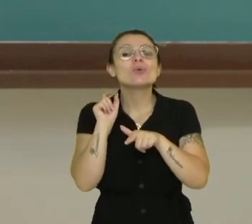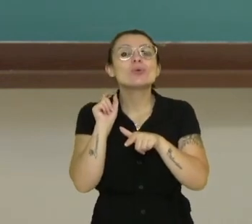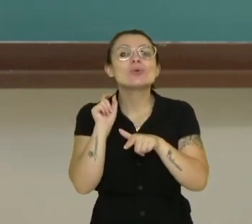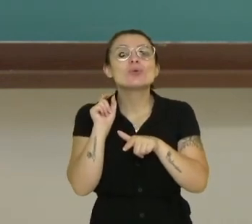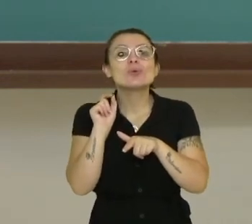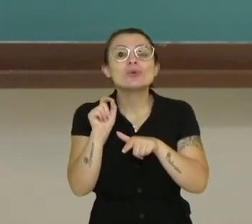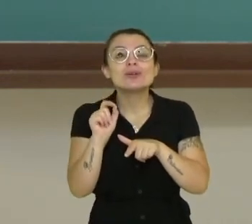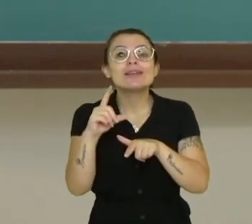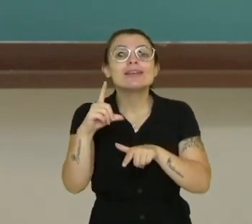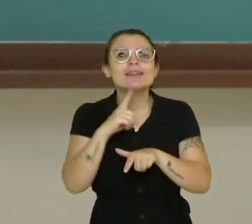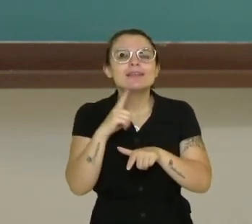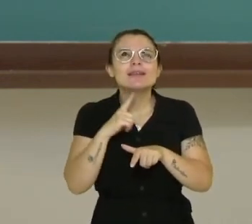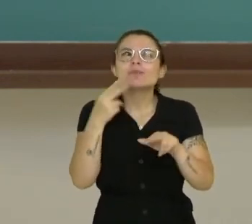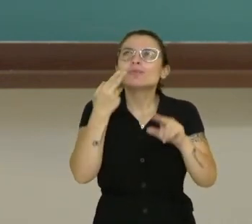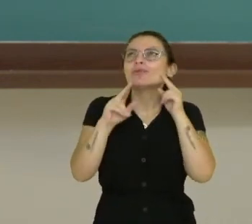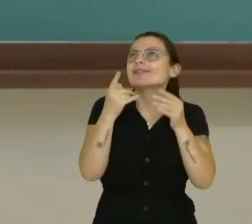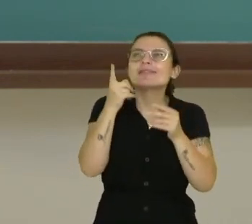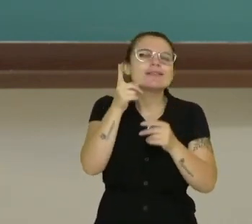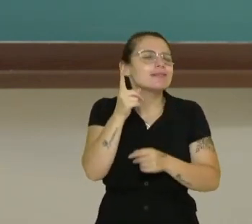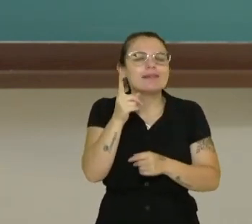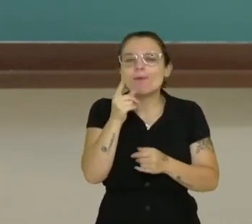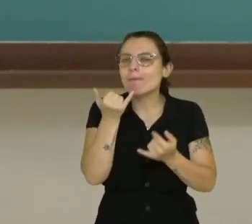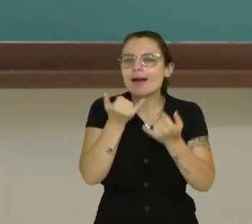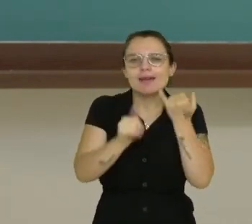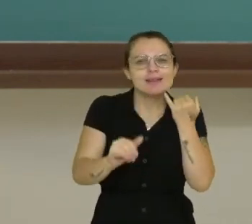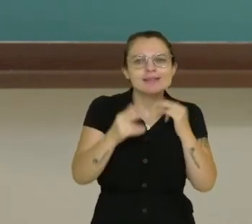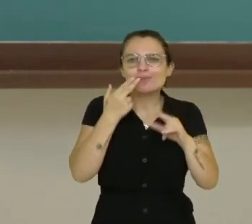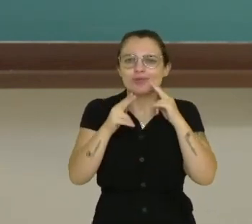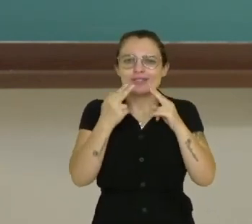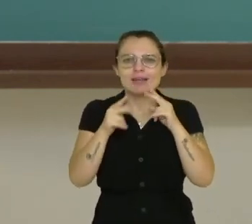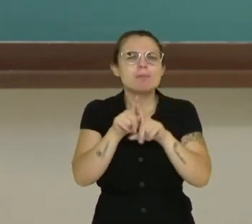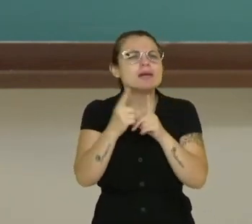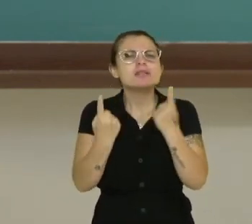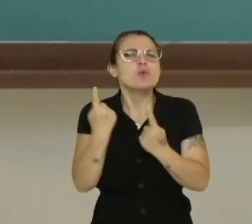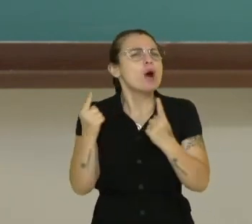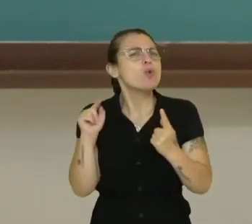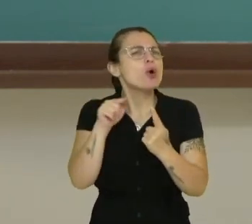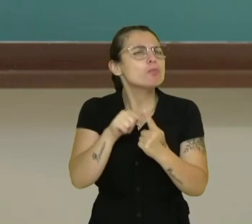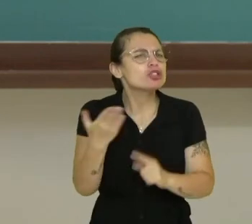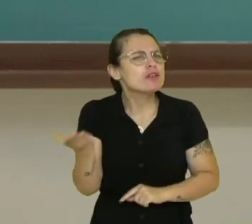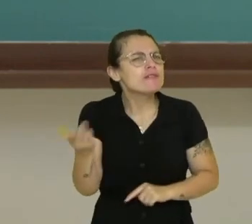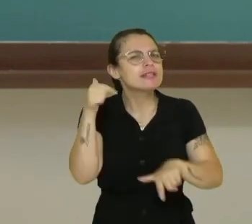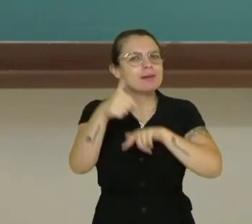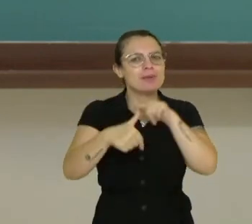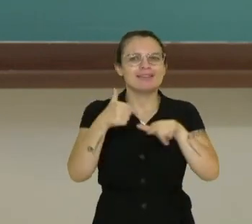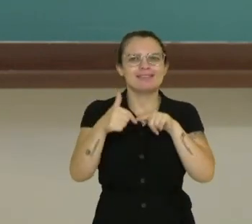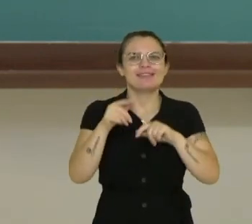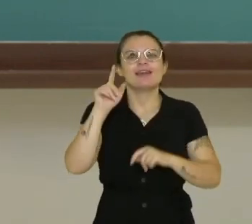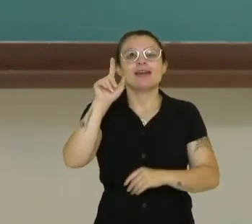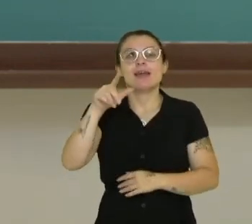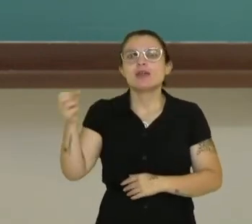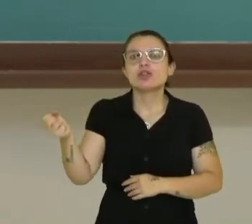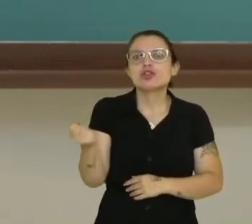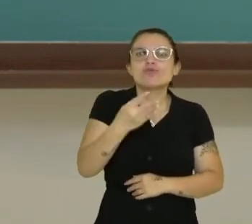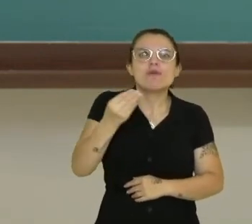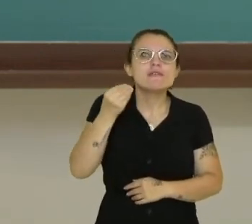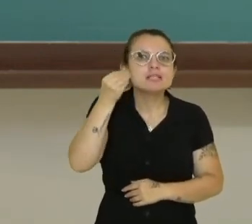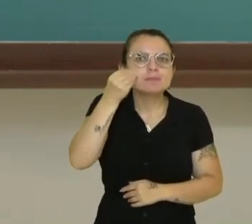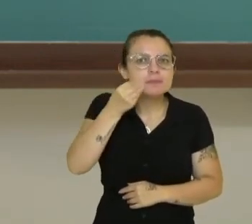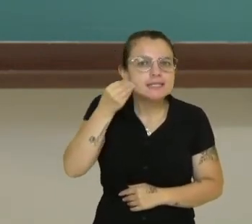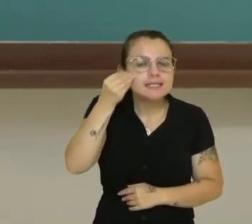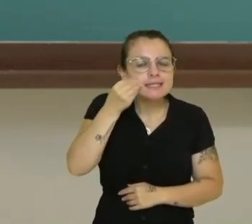aquele tipo de som que não é música, mas com qual intuito? De proporcionar novas experiências